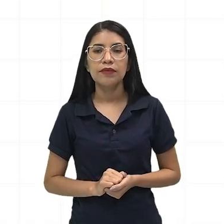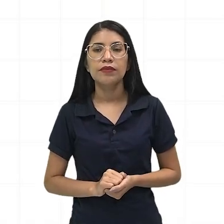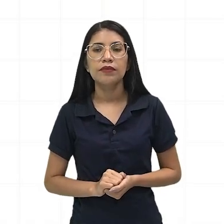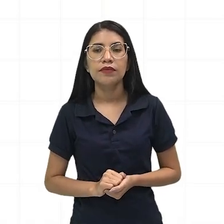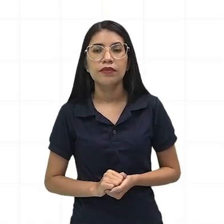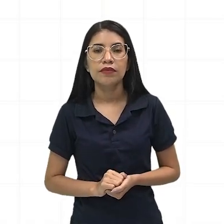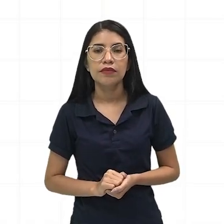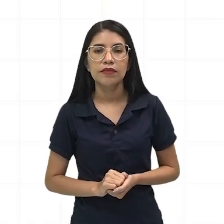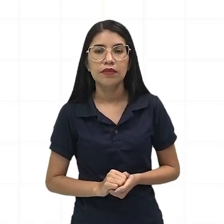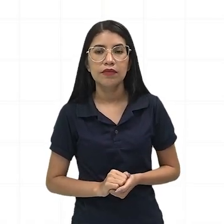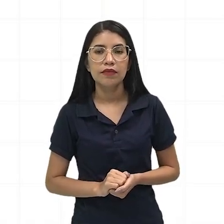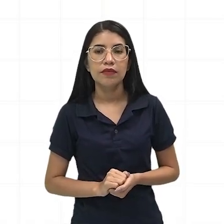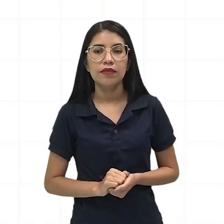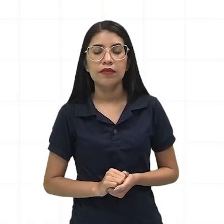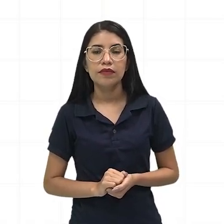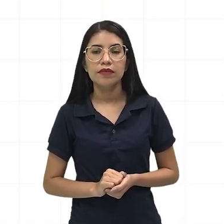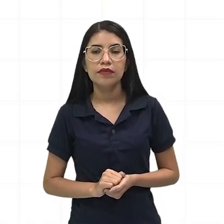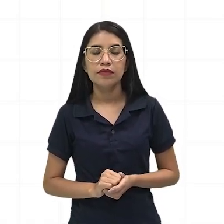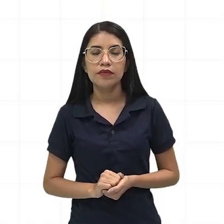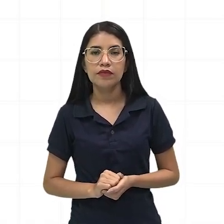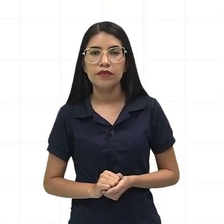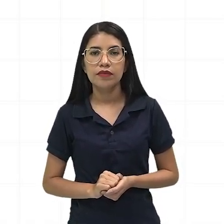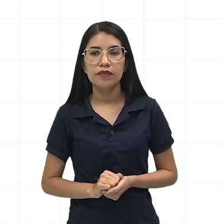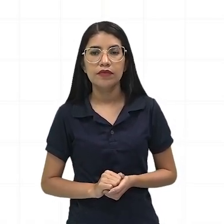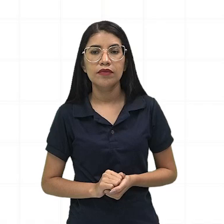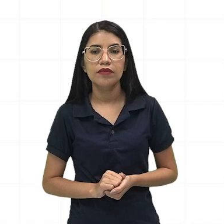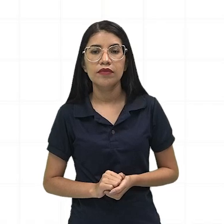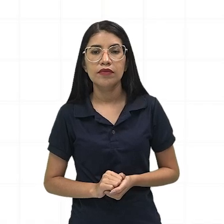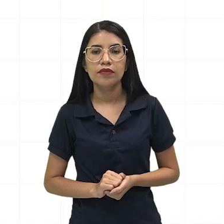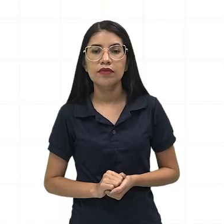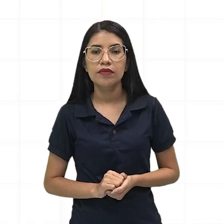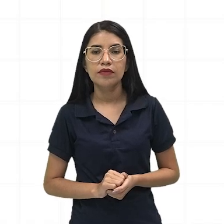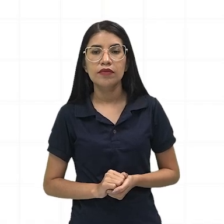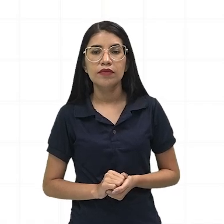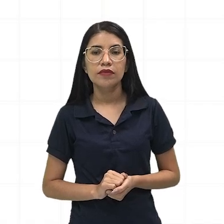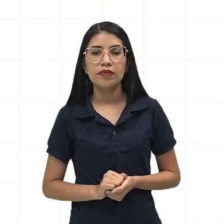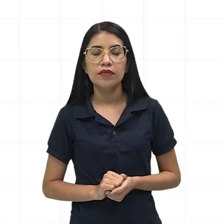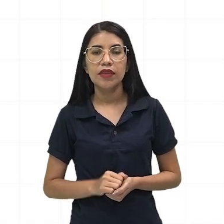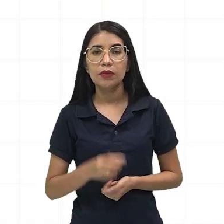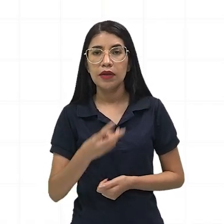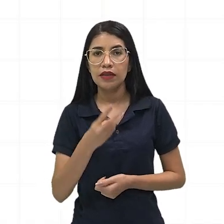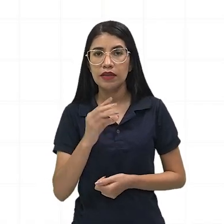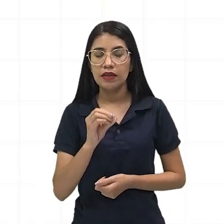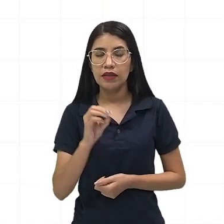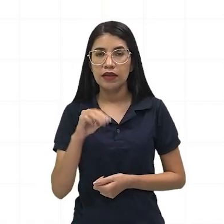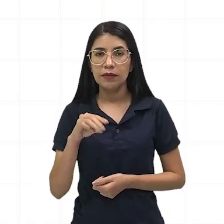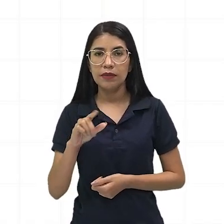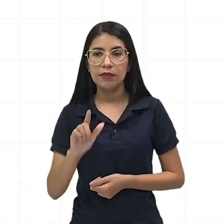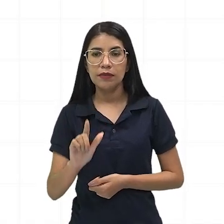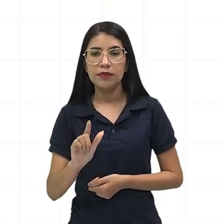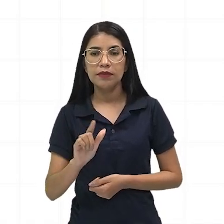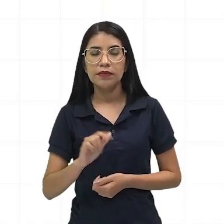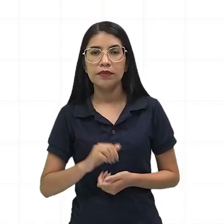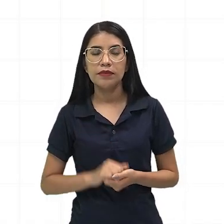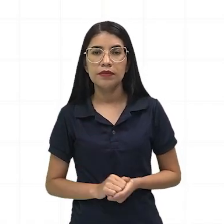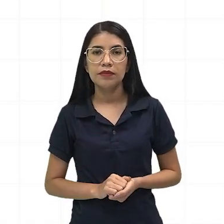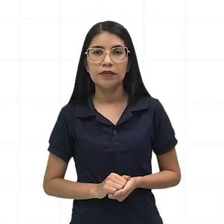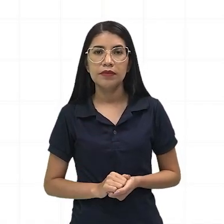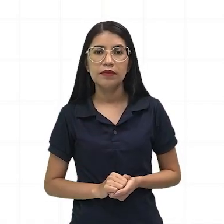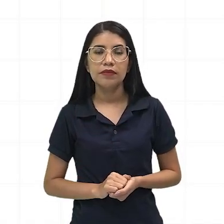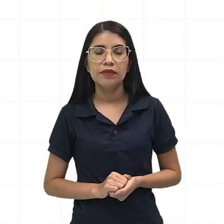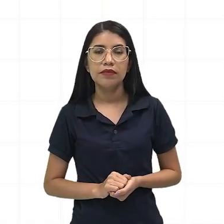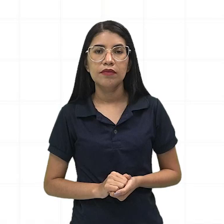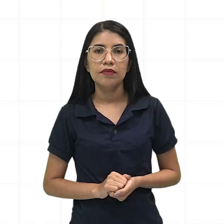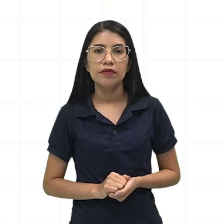10. Então, o 30 ml, né? Nós vamos colocar dois numerozinhos na